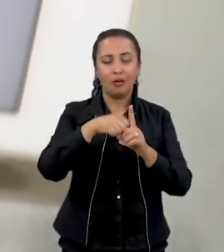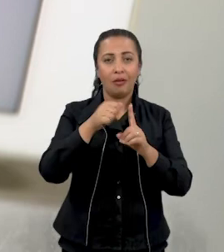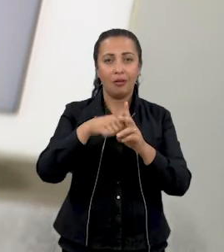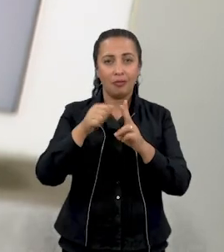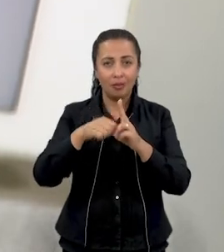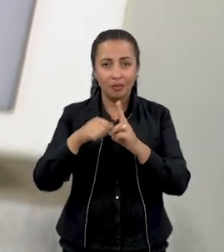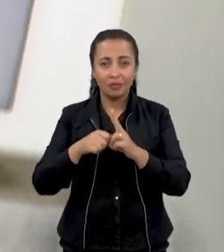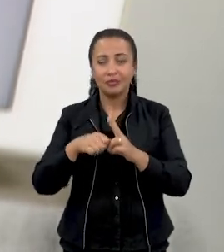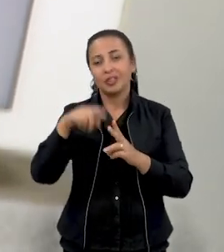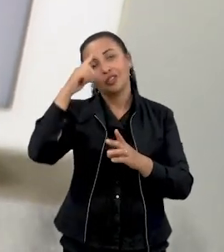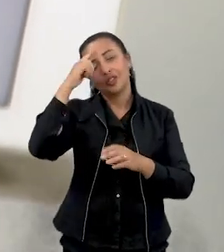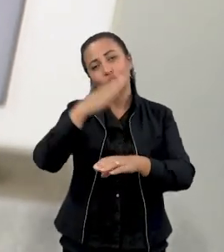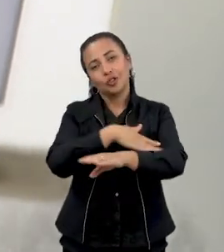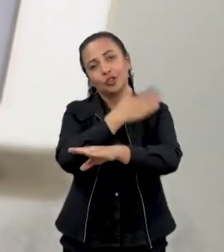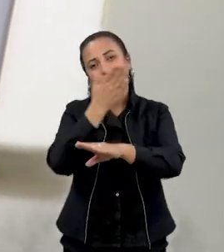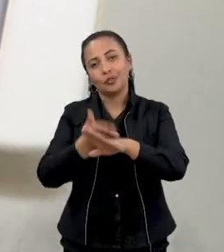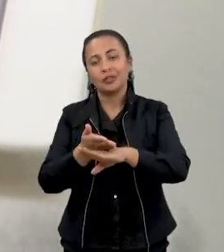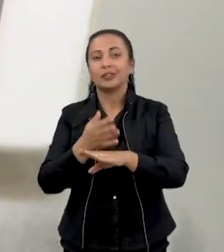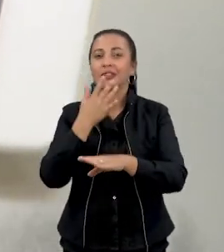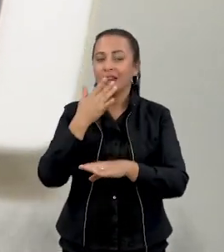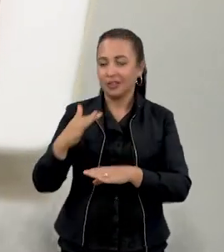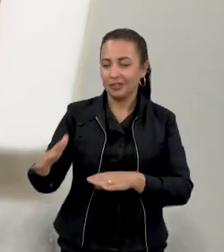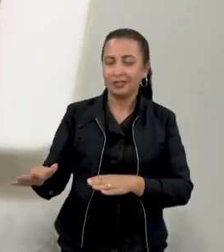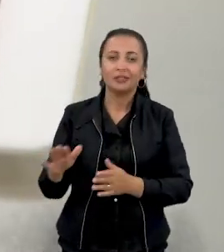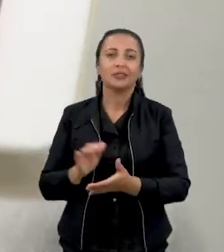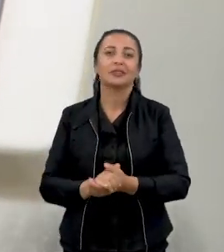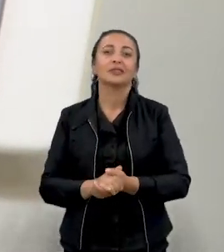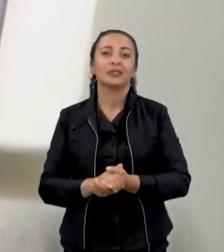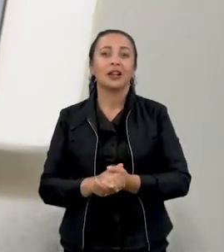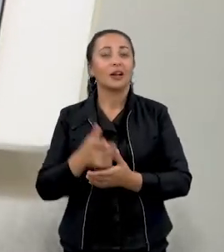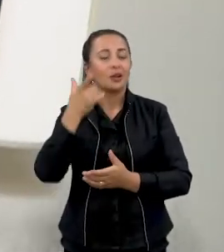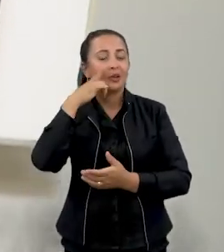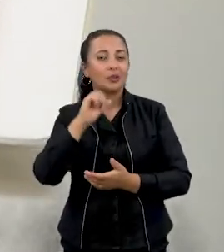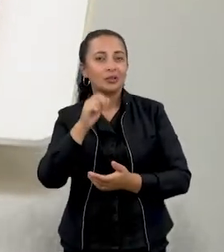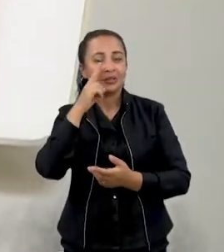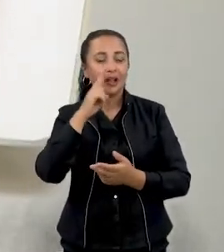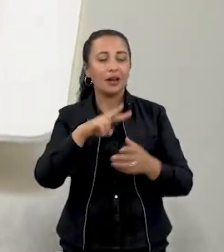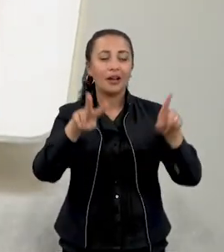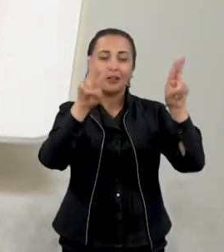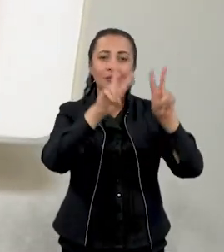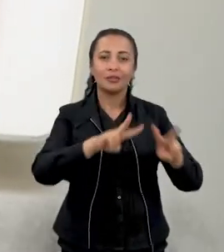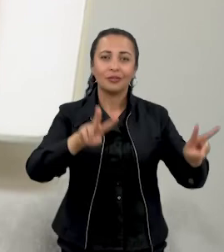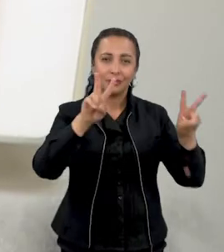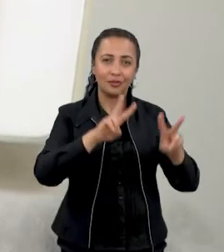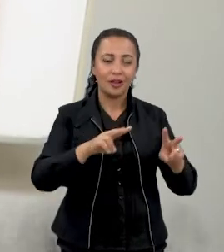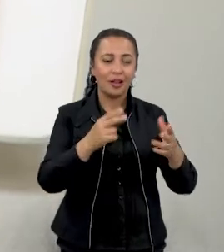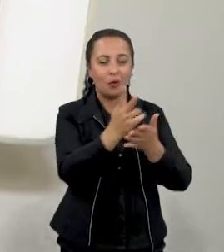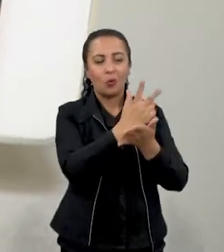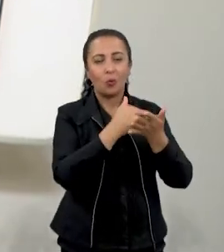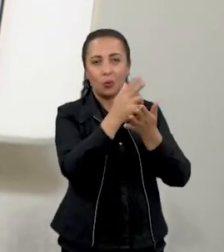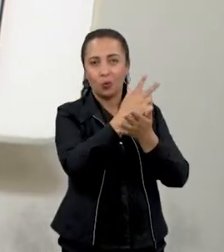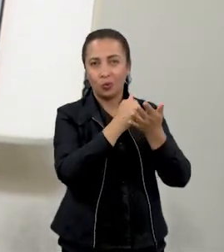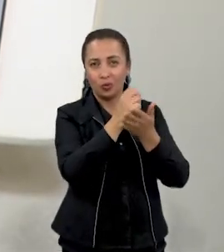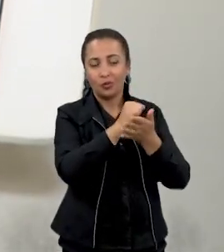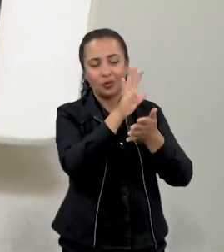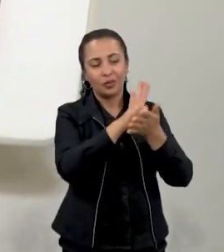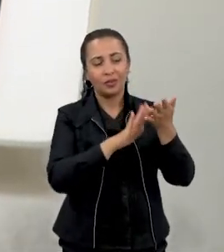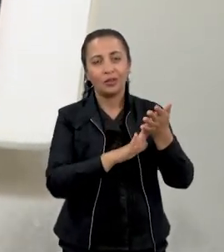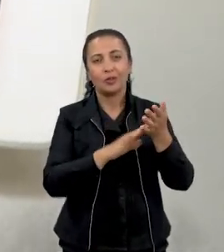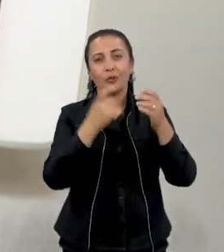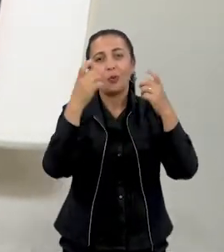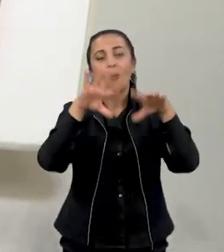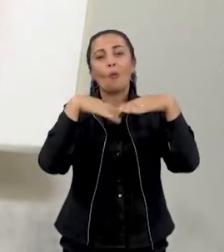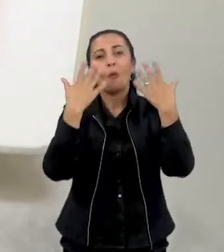cronograma diário da criança, onde o pai consegue ver as atividades diárias dela, que ele consegue ver a imagem da atividade, a categoria